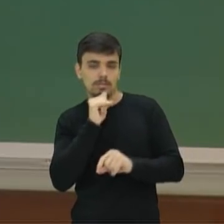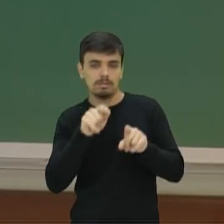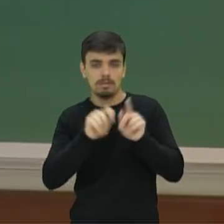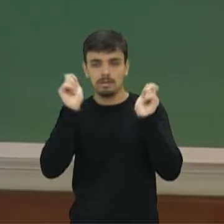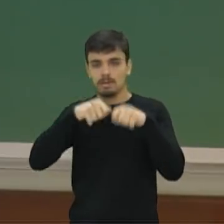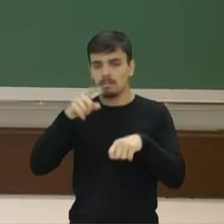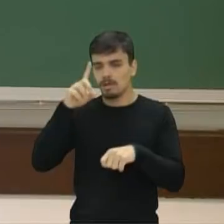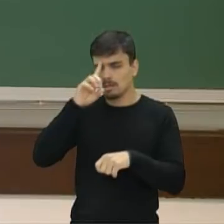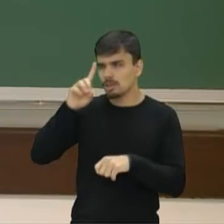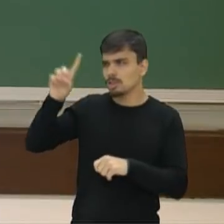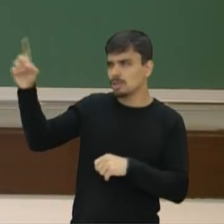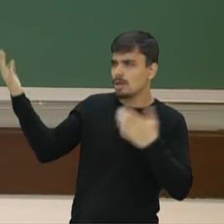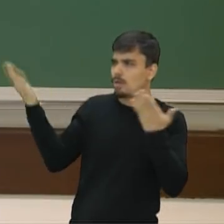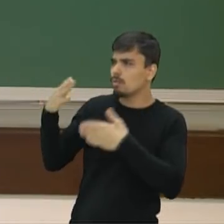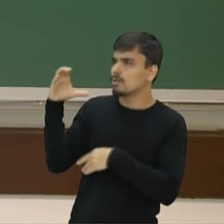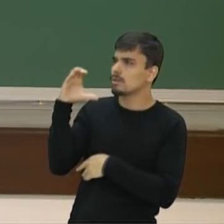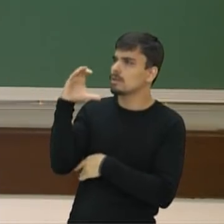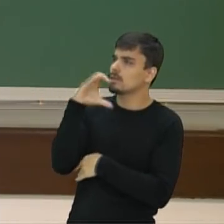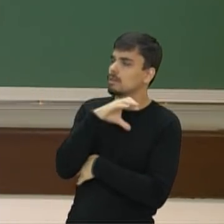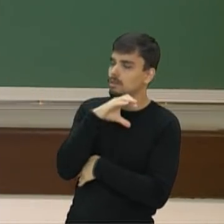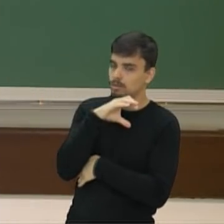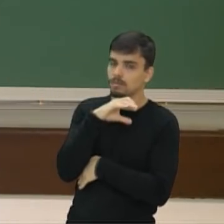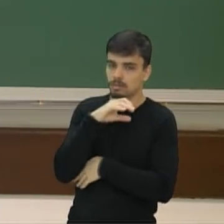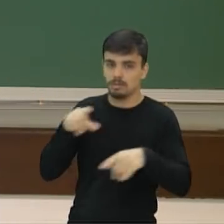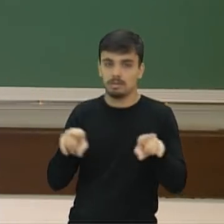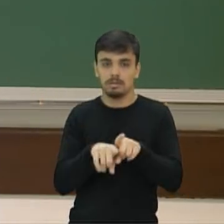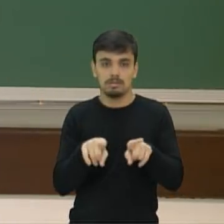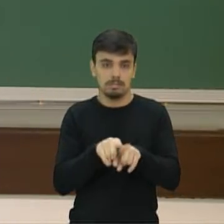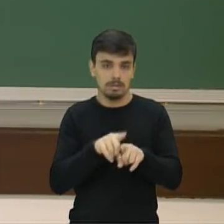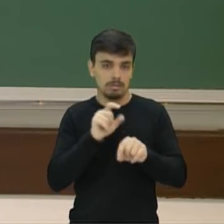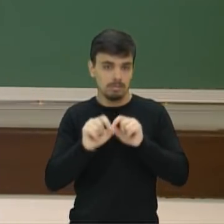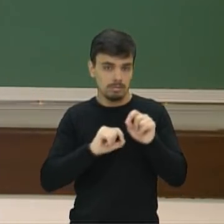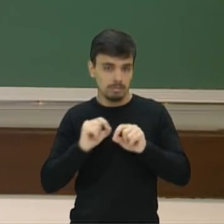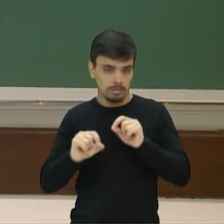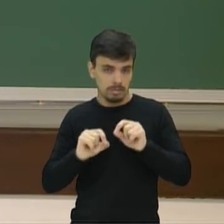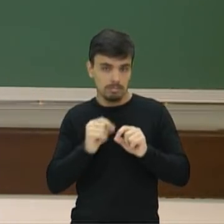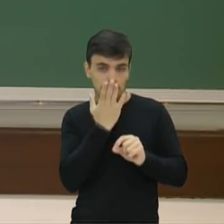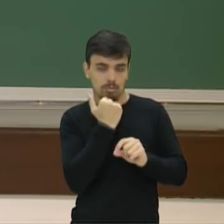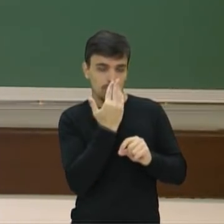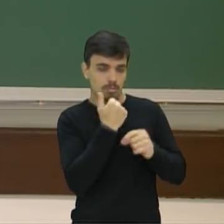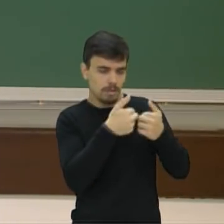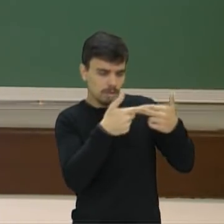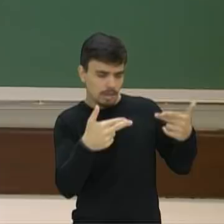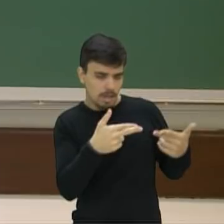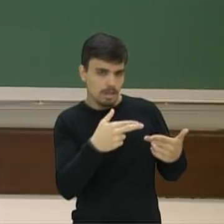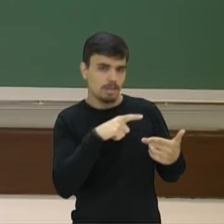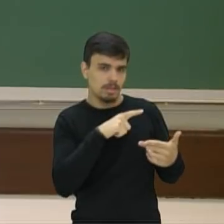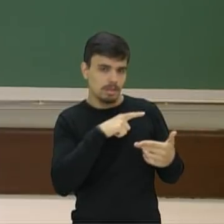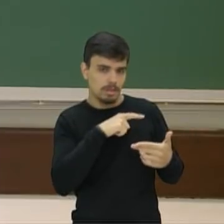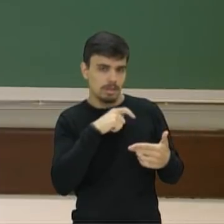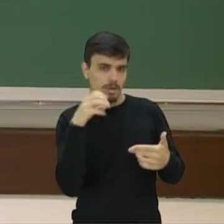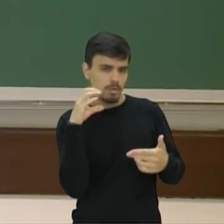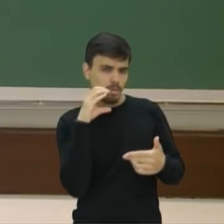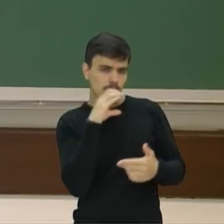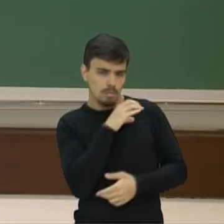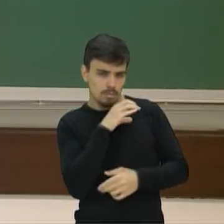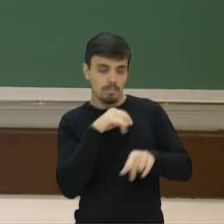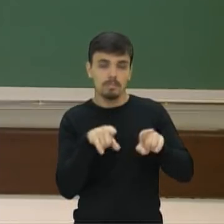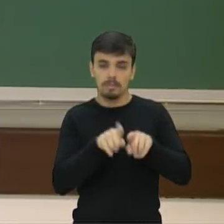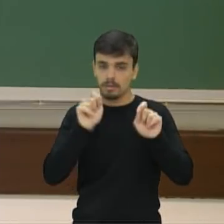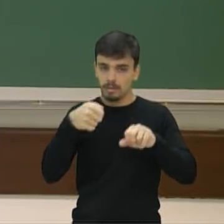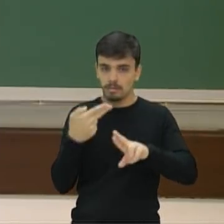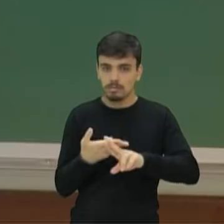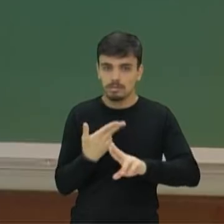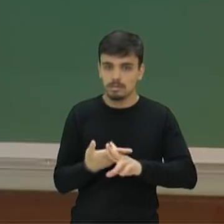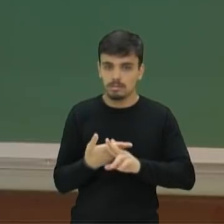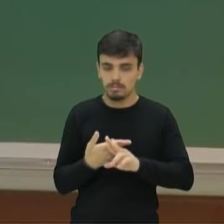dia, hoje está quente, today is hot. A comida você quer apimentada? Uso hot também. E o